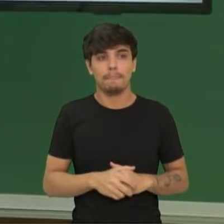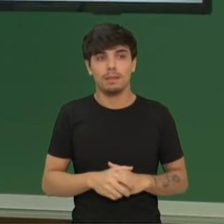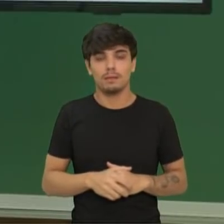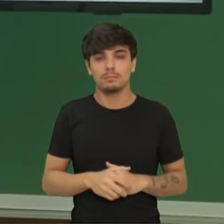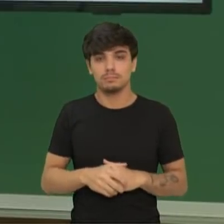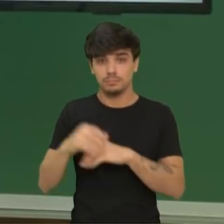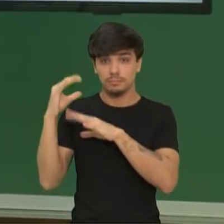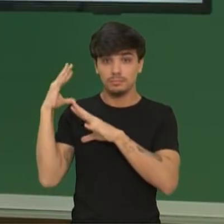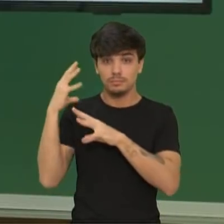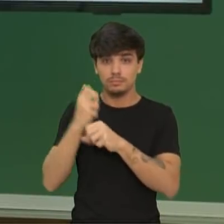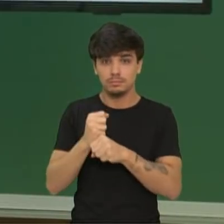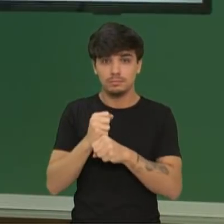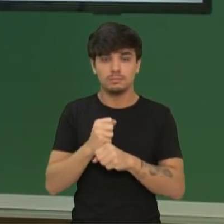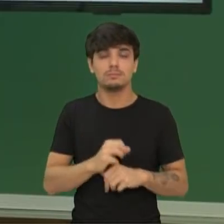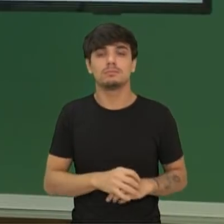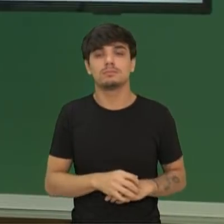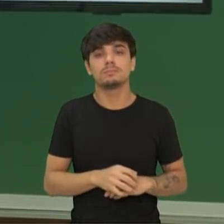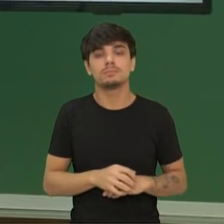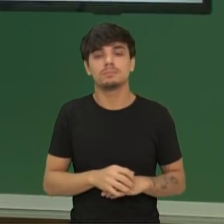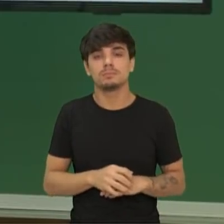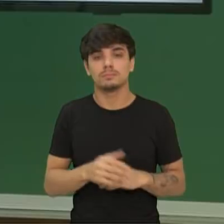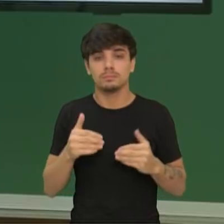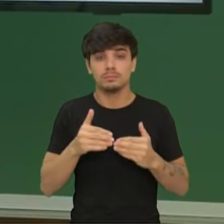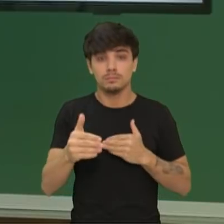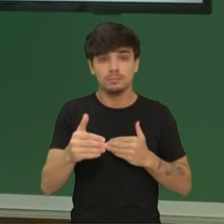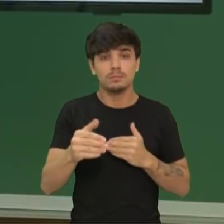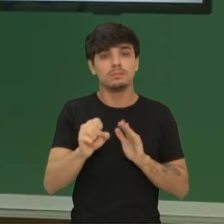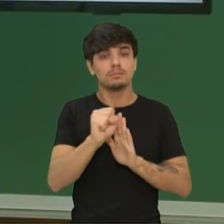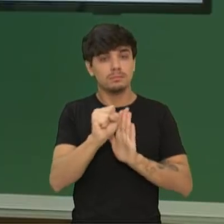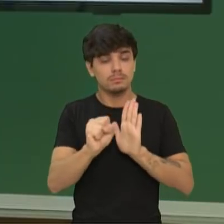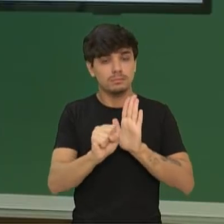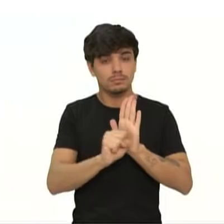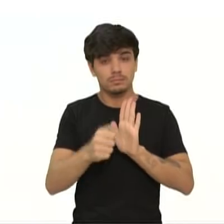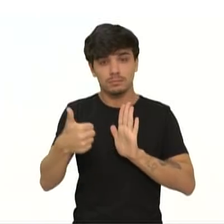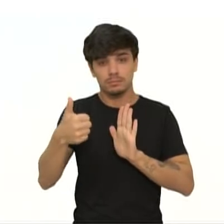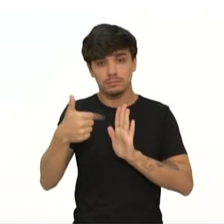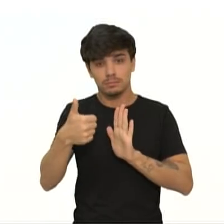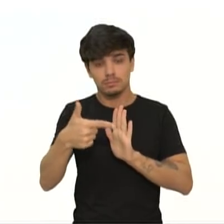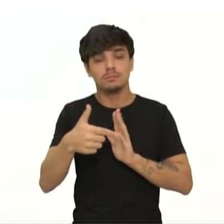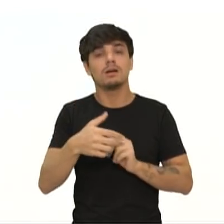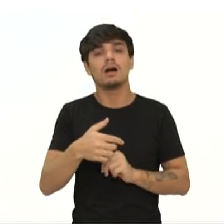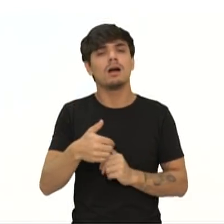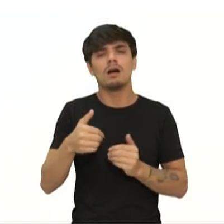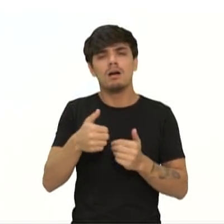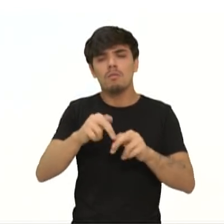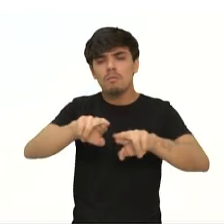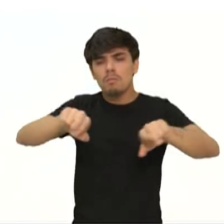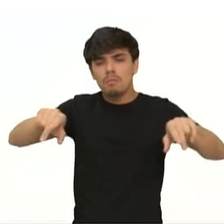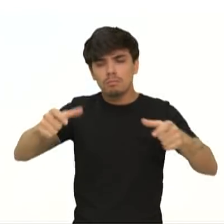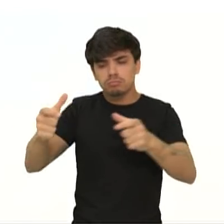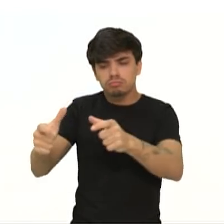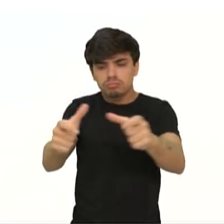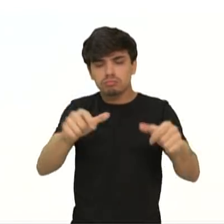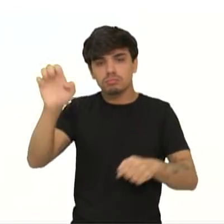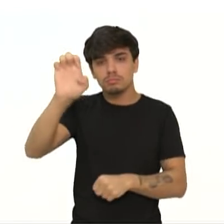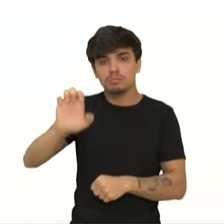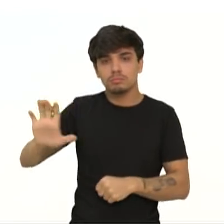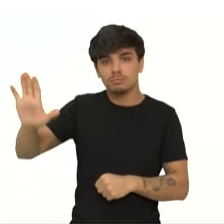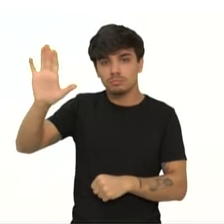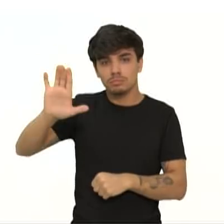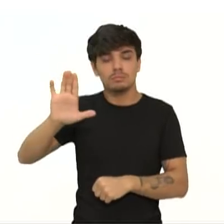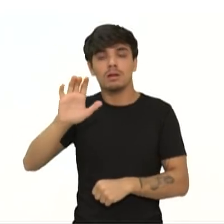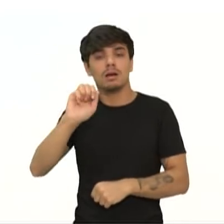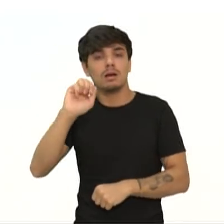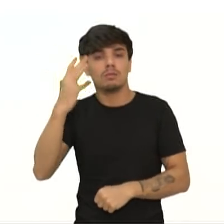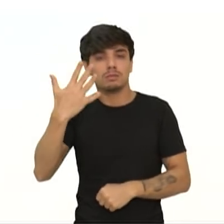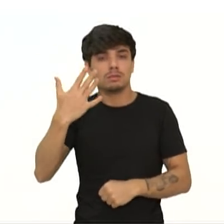Olhe lá, retomando, a partir do século XII, em várias regiões da Europa, um conjunto de